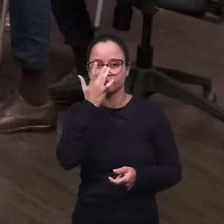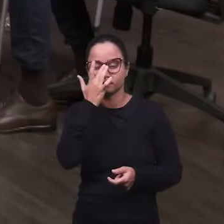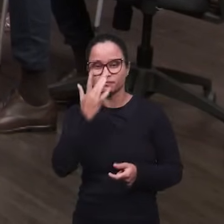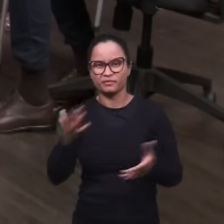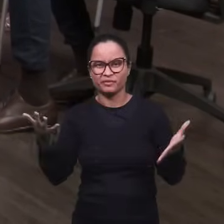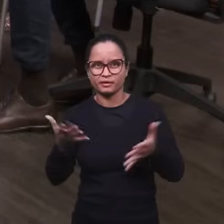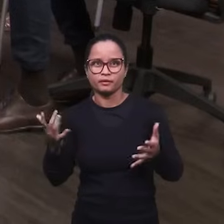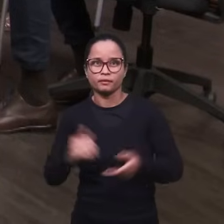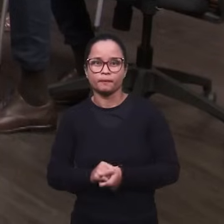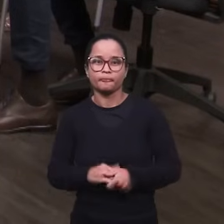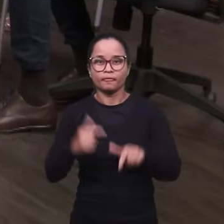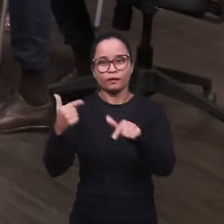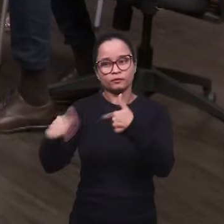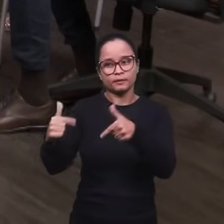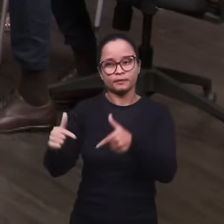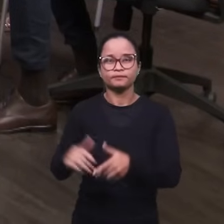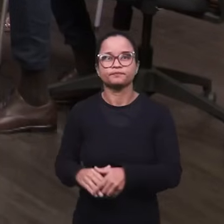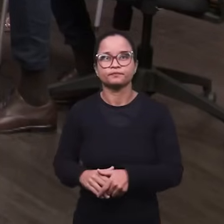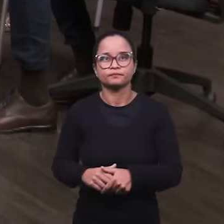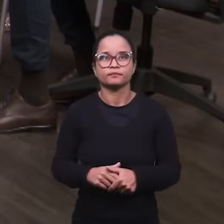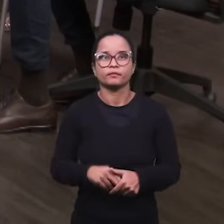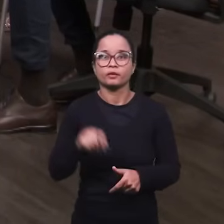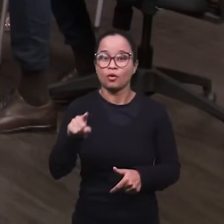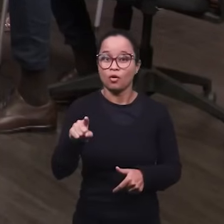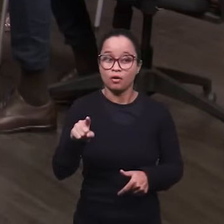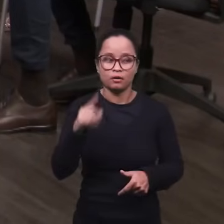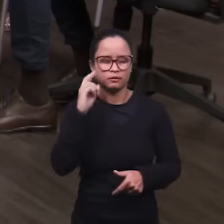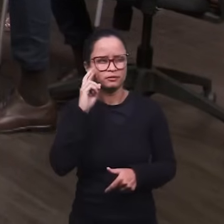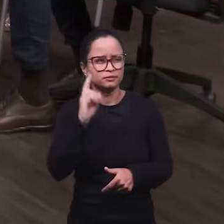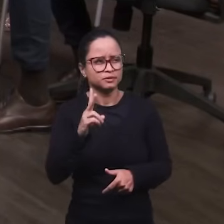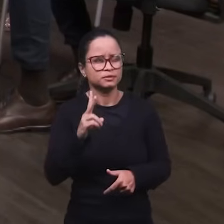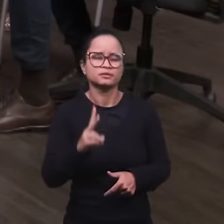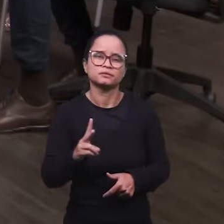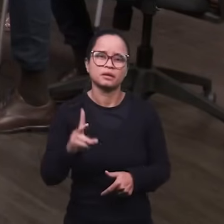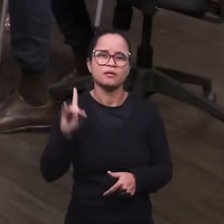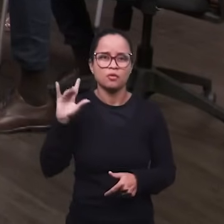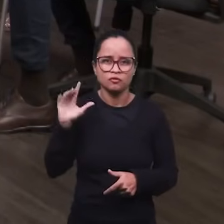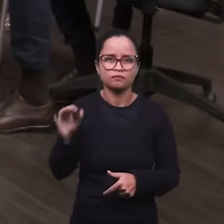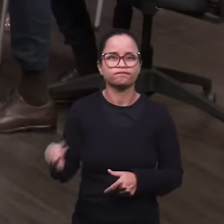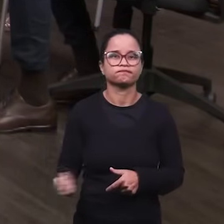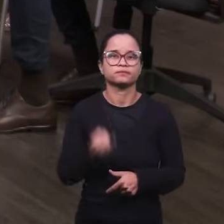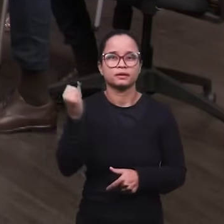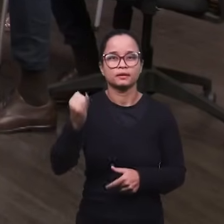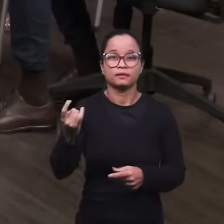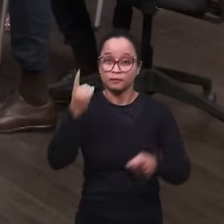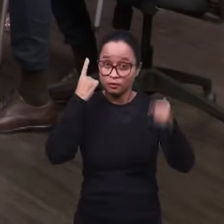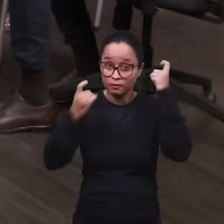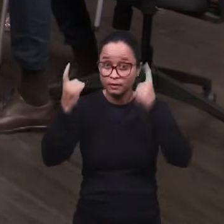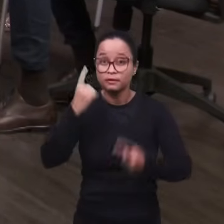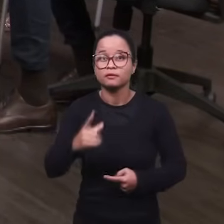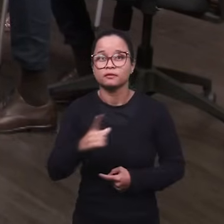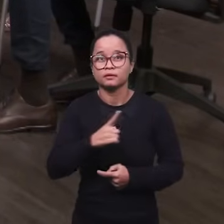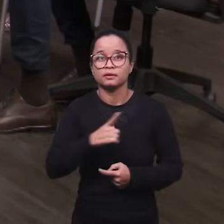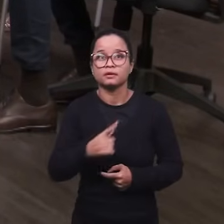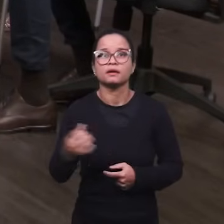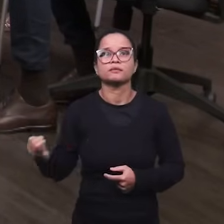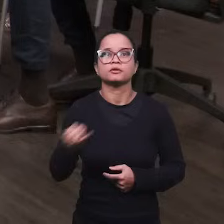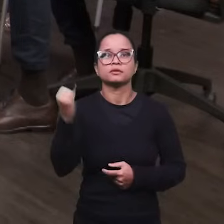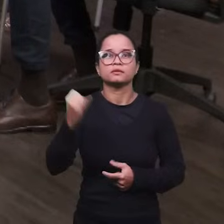né, mais assim, afinco no mercado de trabalho, vocês vão falar assim, já escutei isso um dia. Então é muito importante, sim, se preocupar com isso. Esse assunto é importante, não é